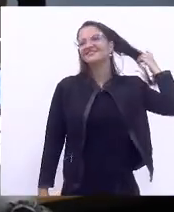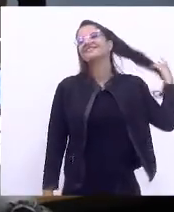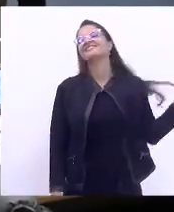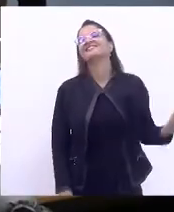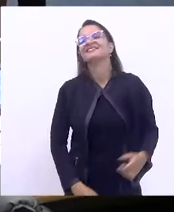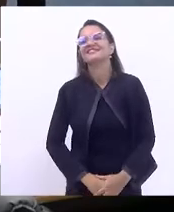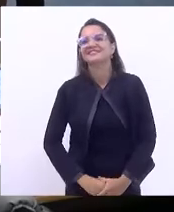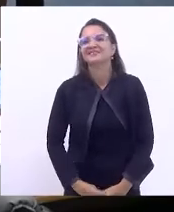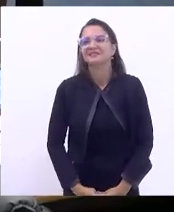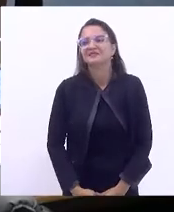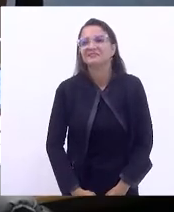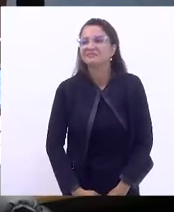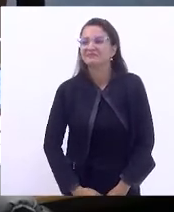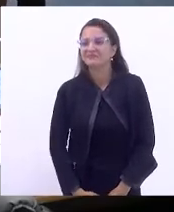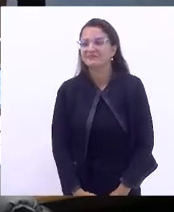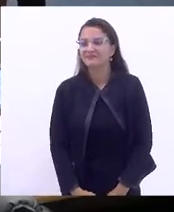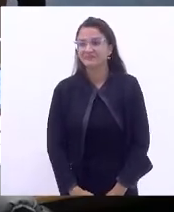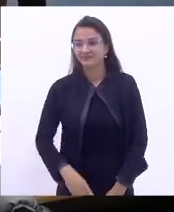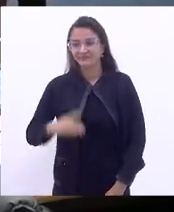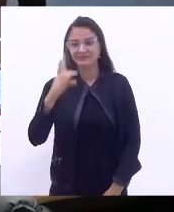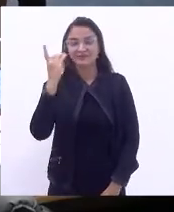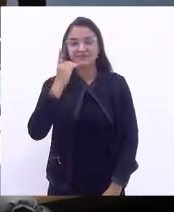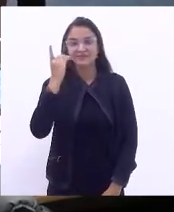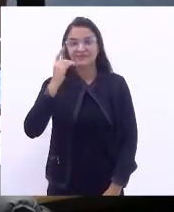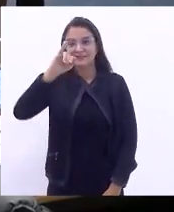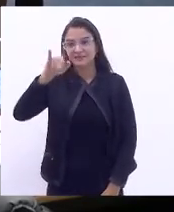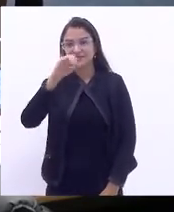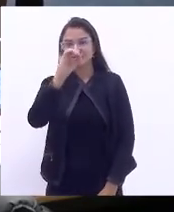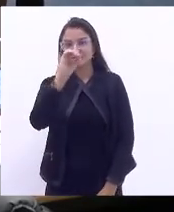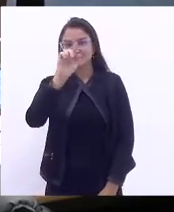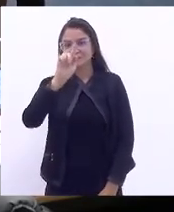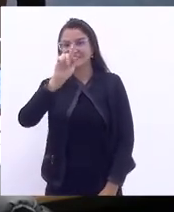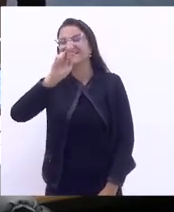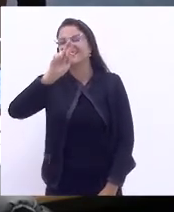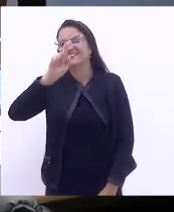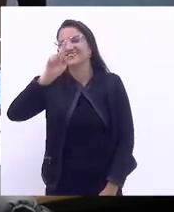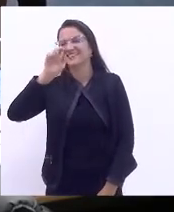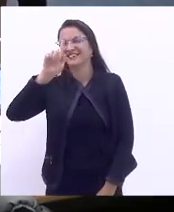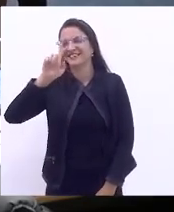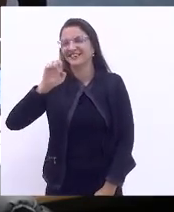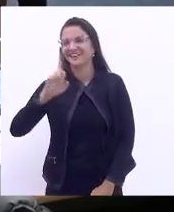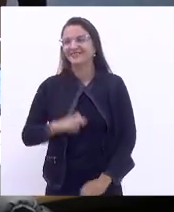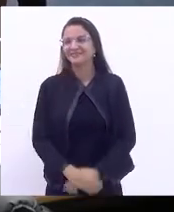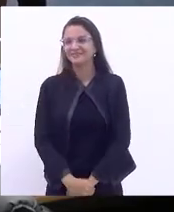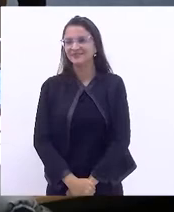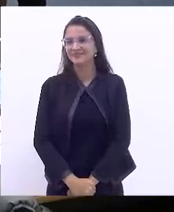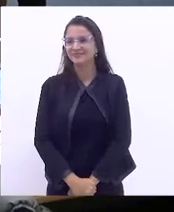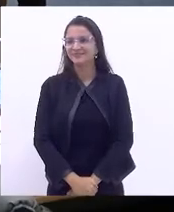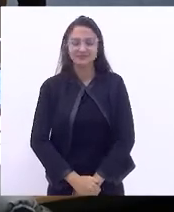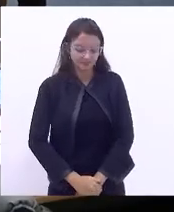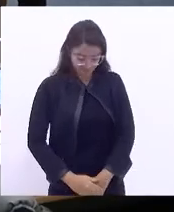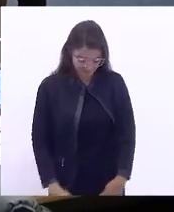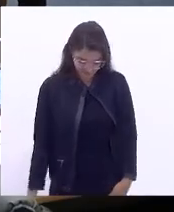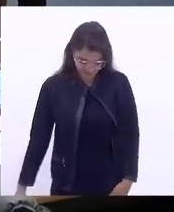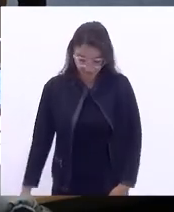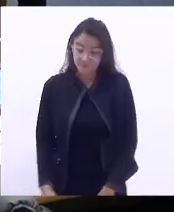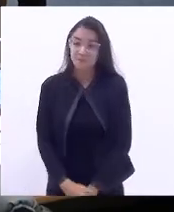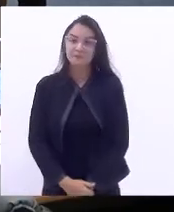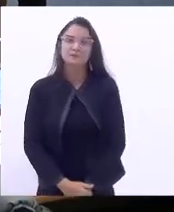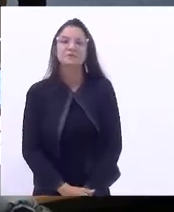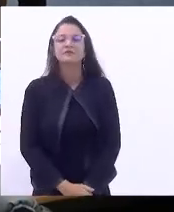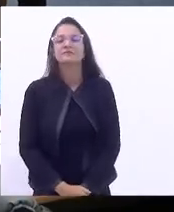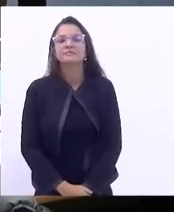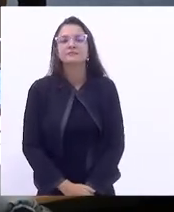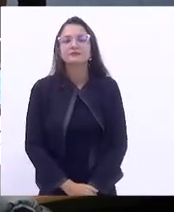Se alguém precisar de guarda-costas, fala comigo. Felipe Neto. Presidente, se precisar de guarda-costas, fala comigo que ela não me bate, não. Deputado